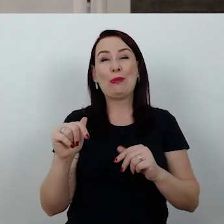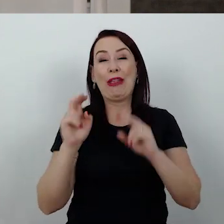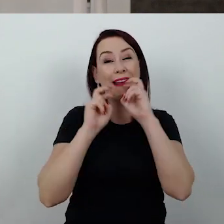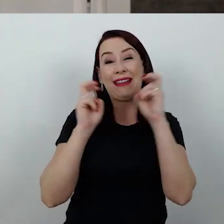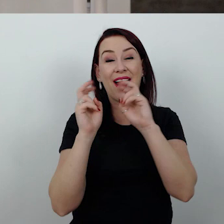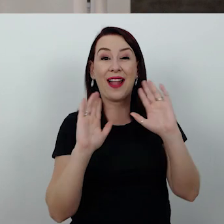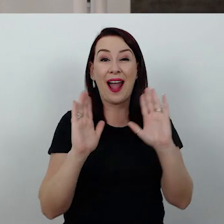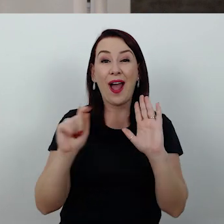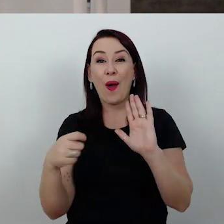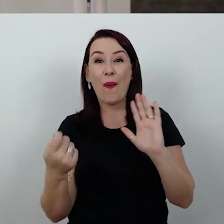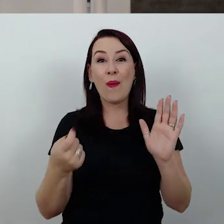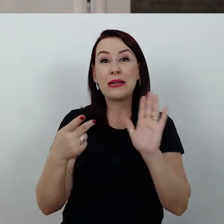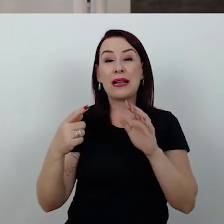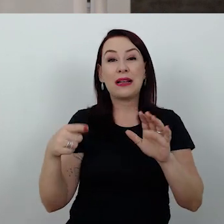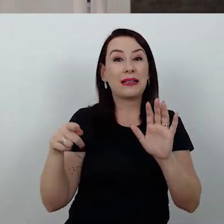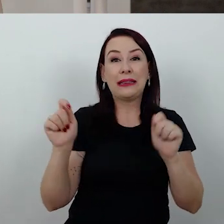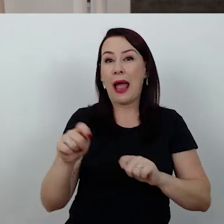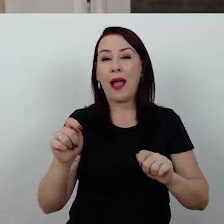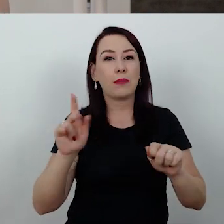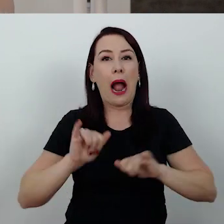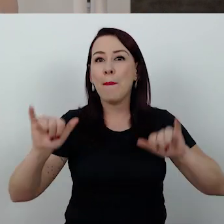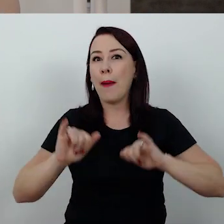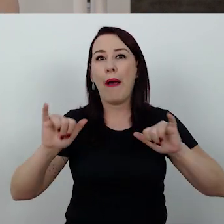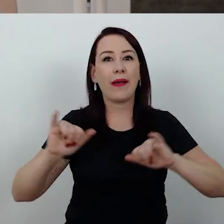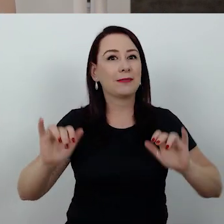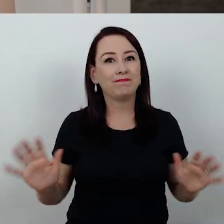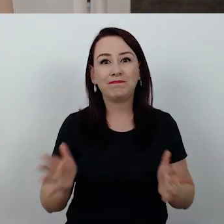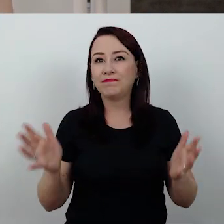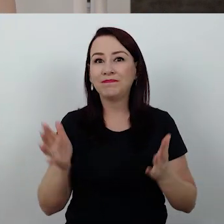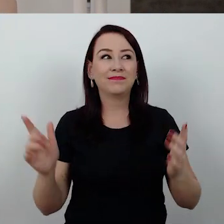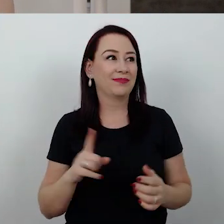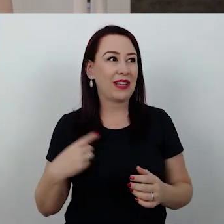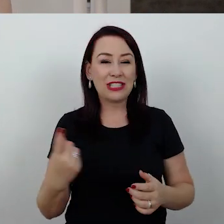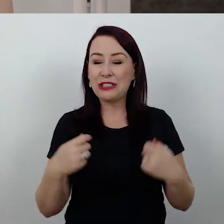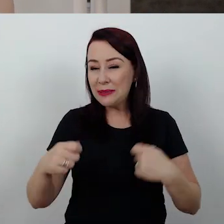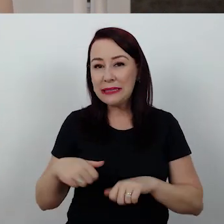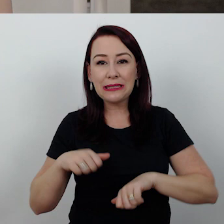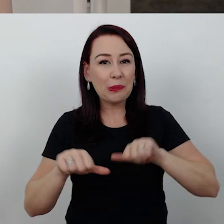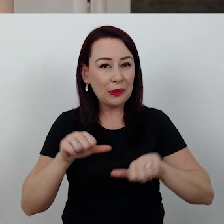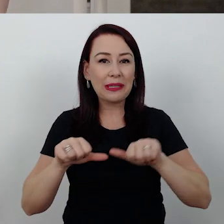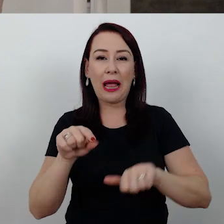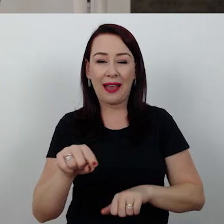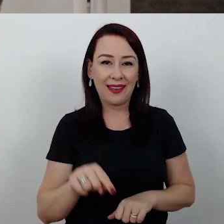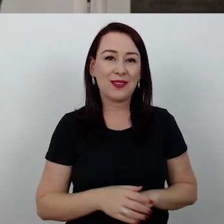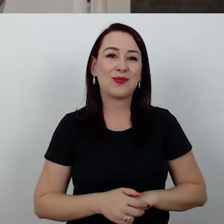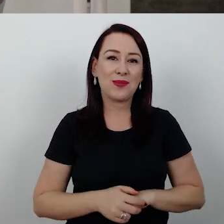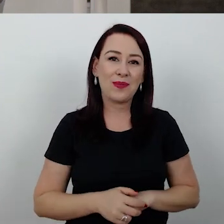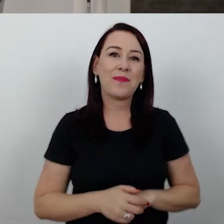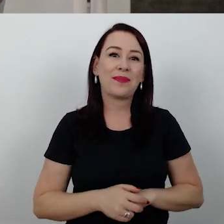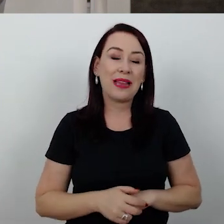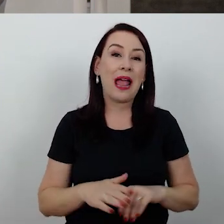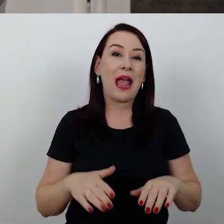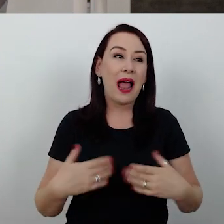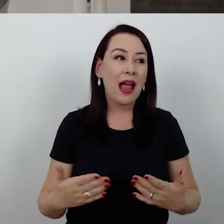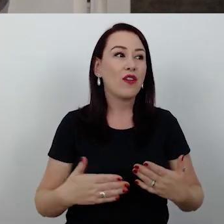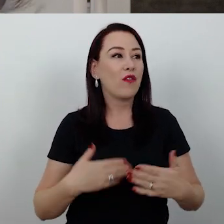né? Não, porque virou uma loucura, campanha, sabe? Assim, a gente precisa mudar isso, tal. E isso foi se